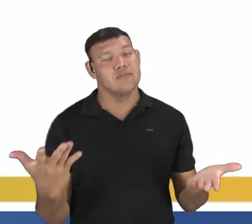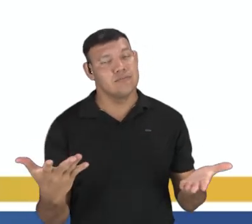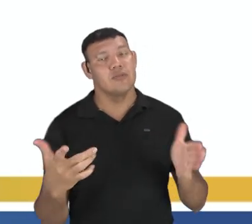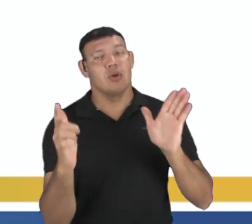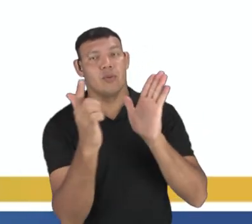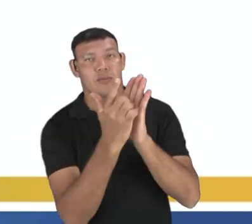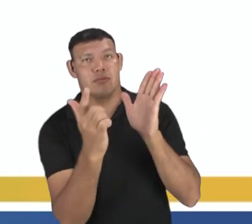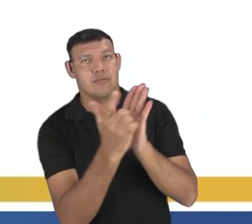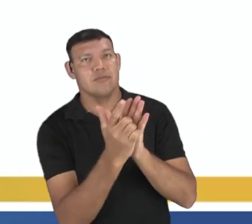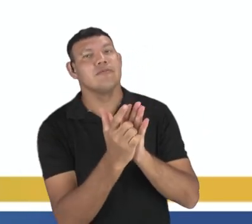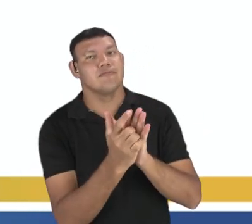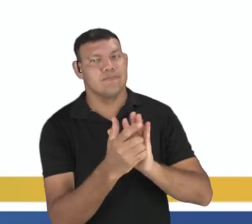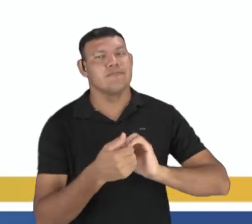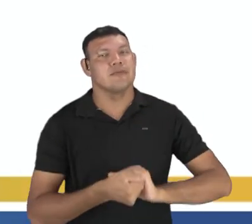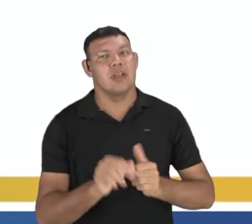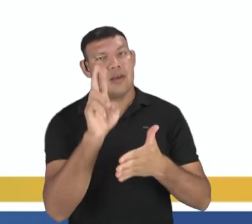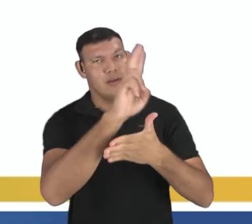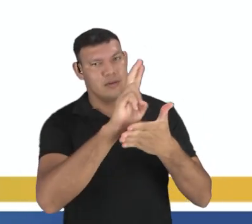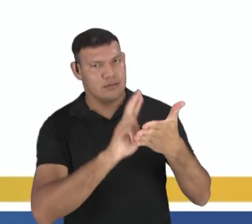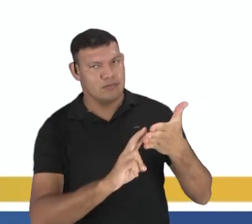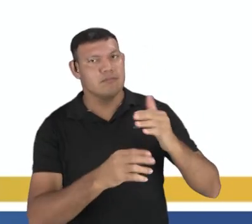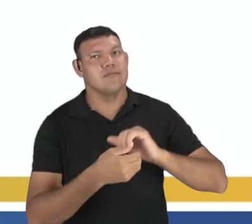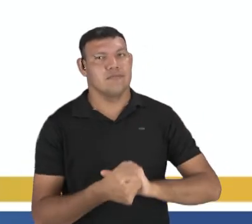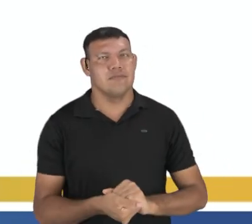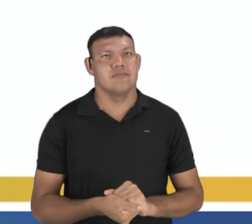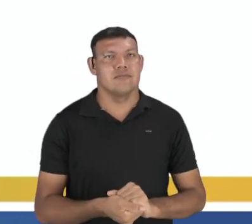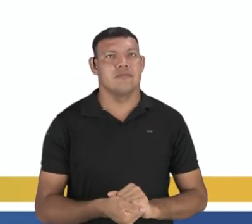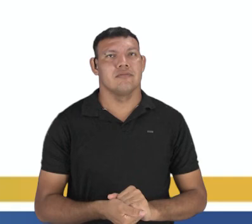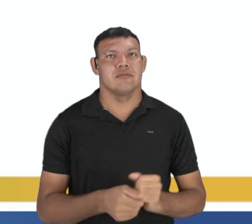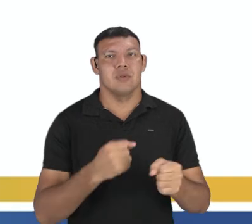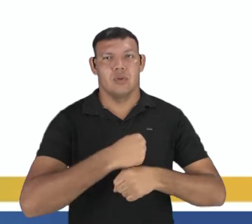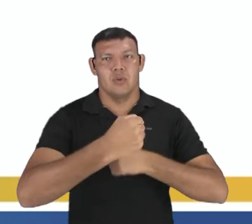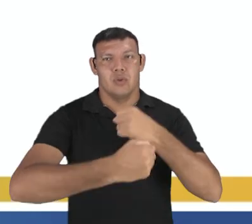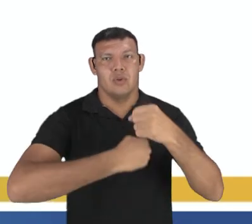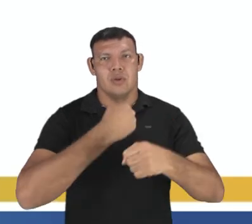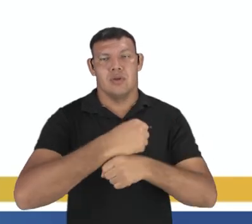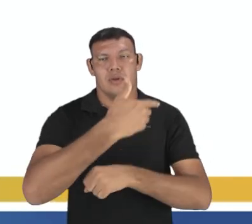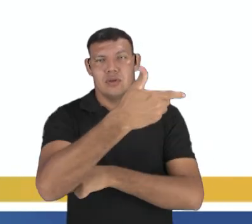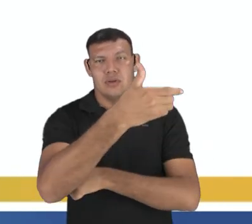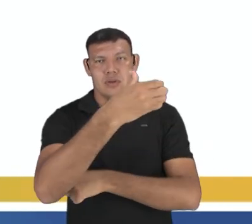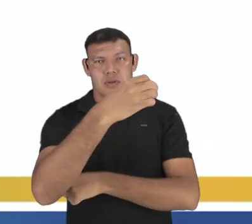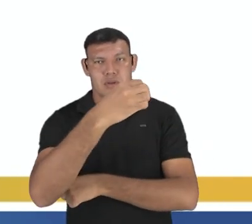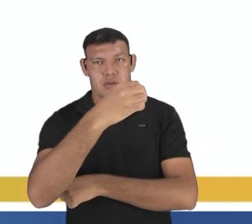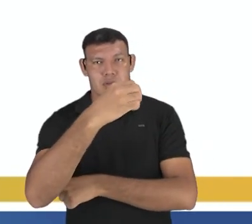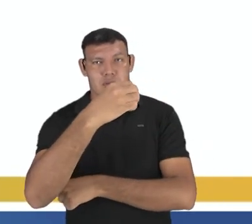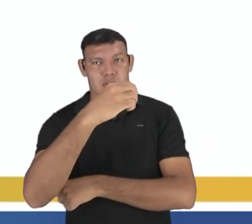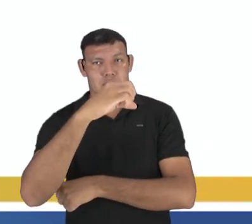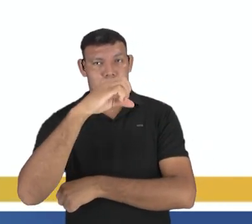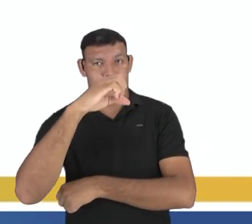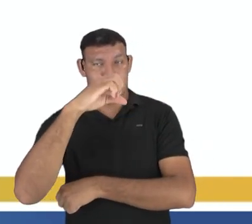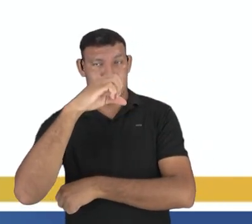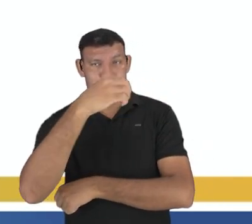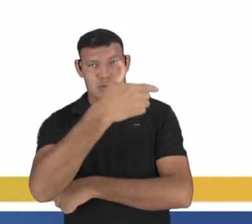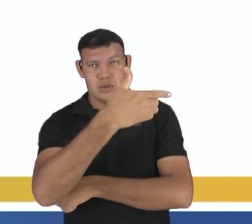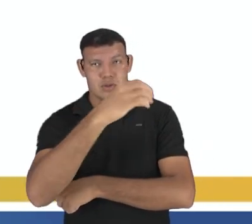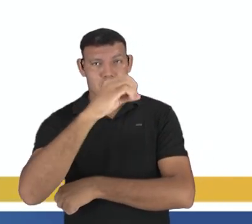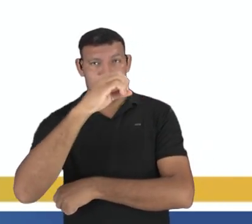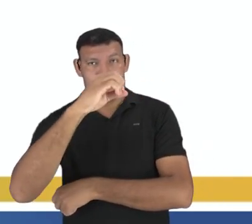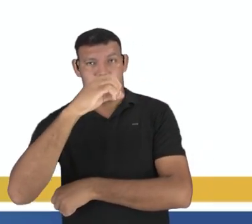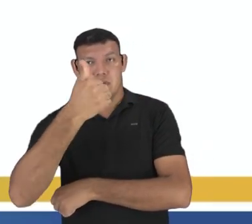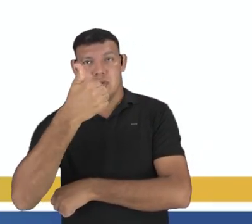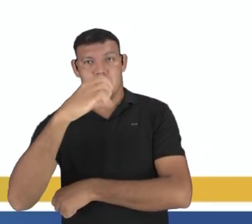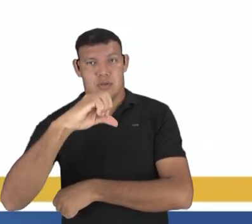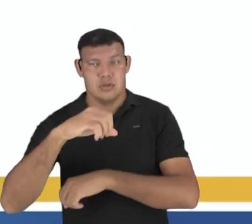foi o tema da FUVEST em 2019, um dos maiores vestibulares do país, para vocês verem a relevância do tempo. Trago